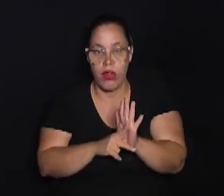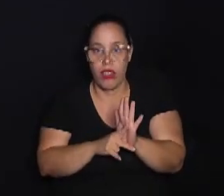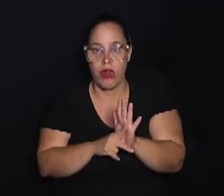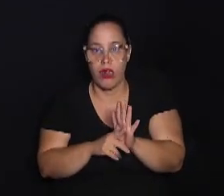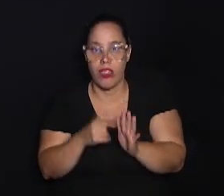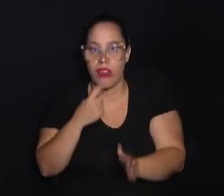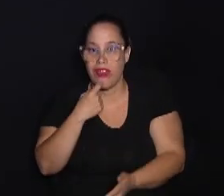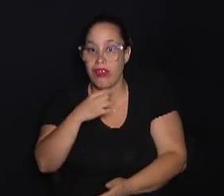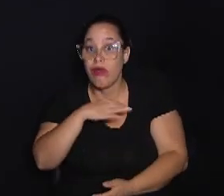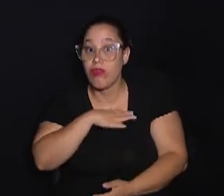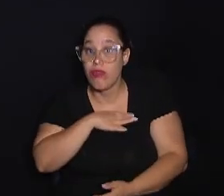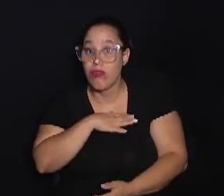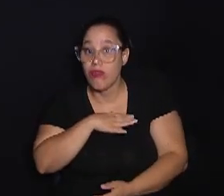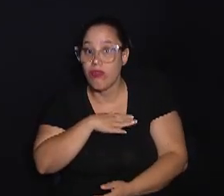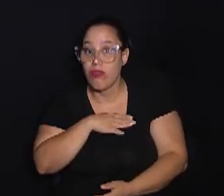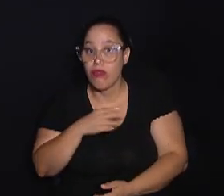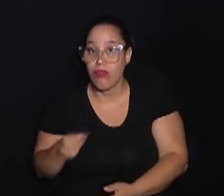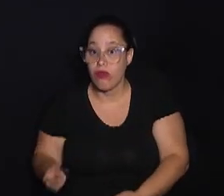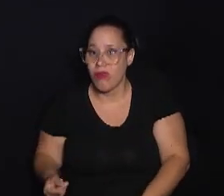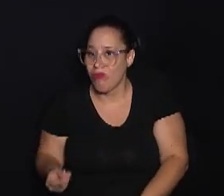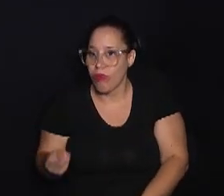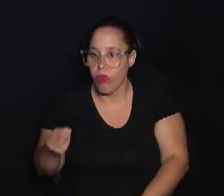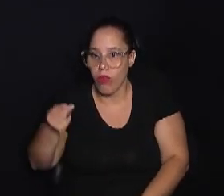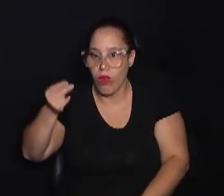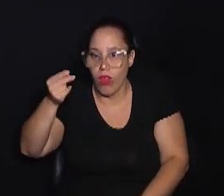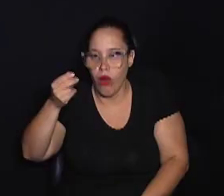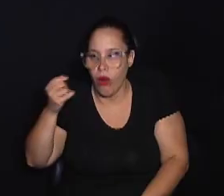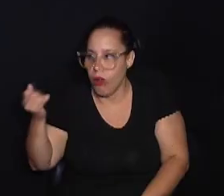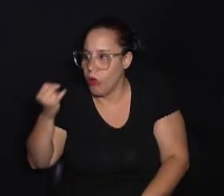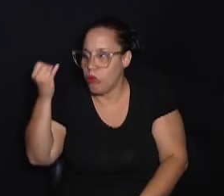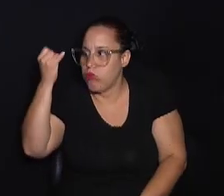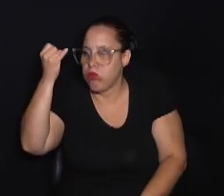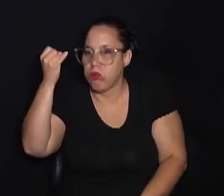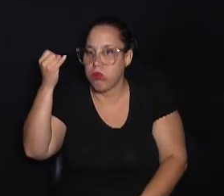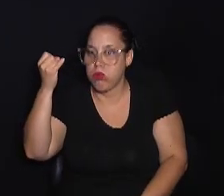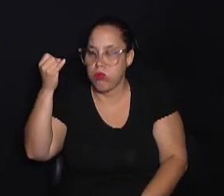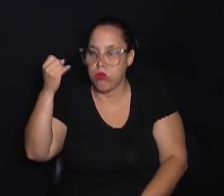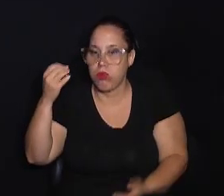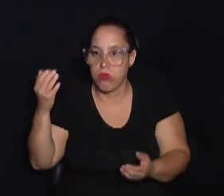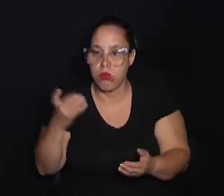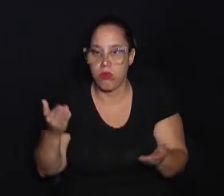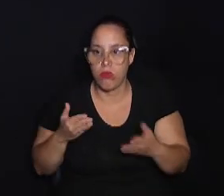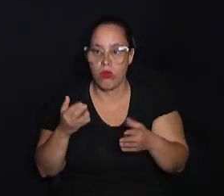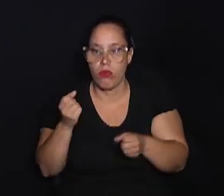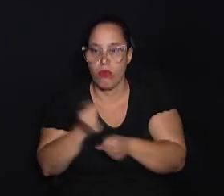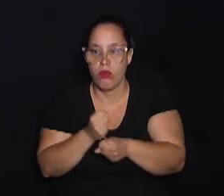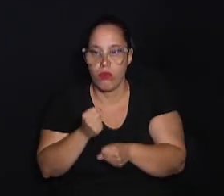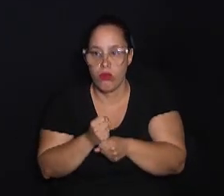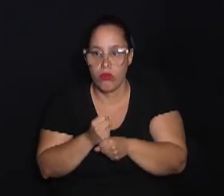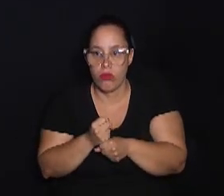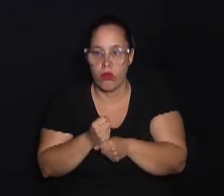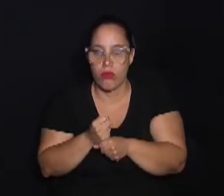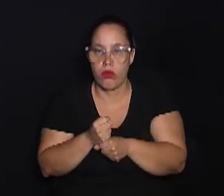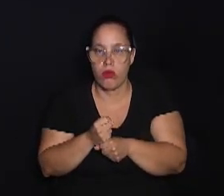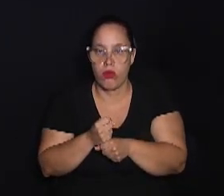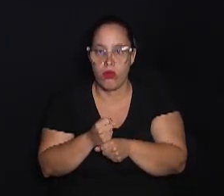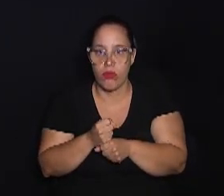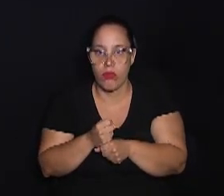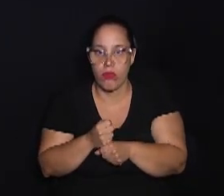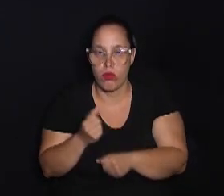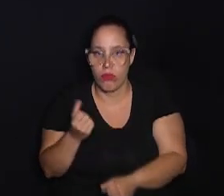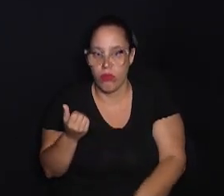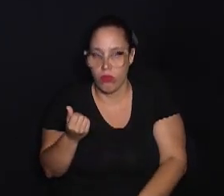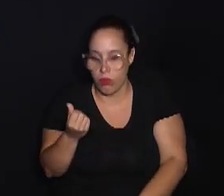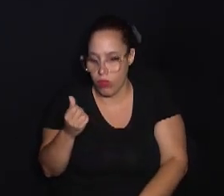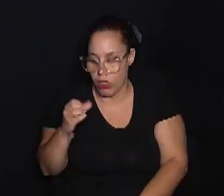cidade que tem um orçamento muito importante, né? Esse ano a previsão orçamentária é de em torno de